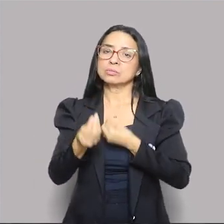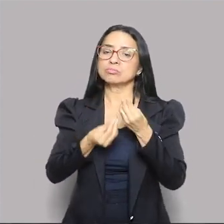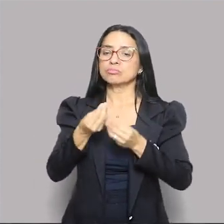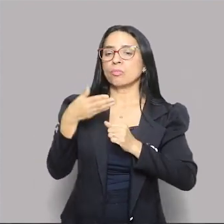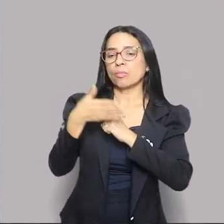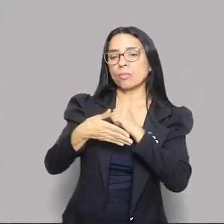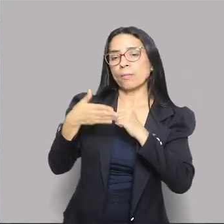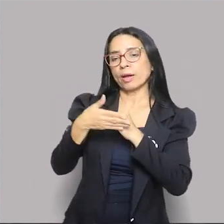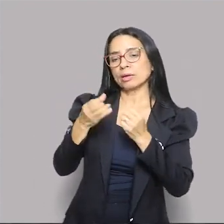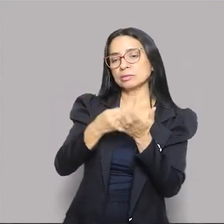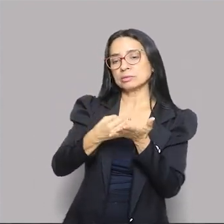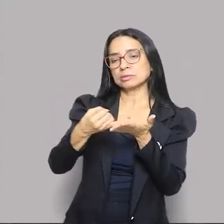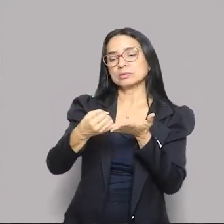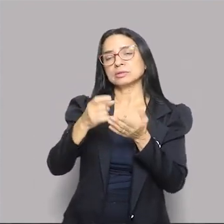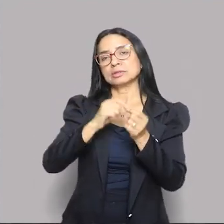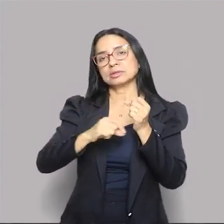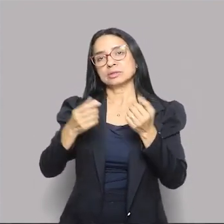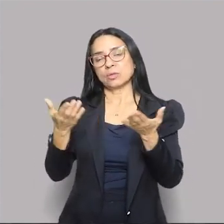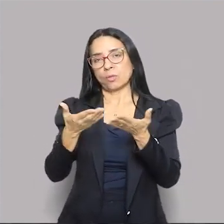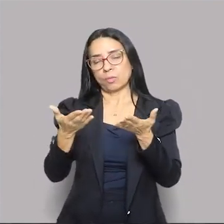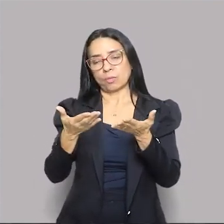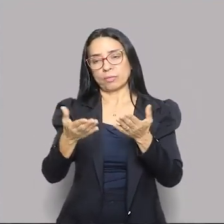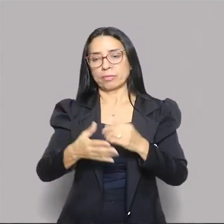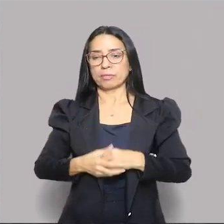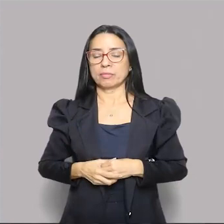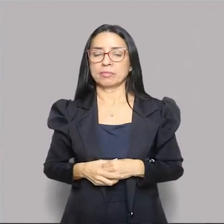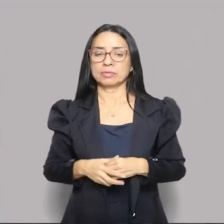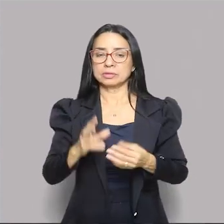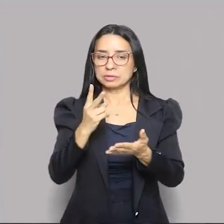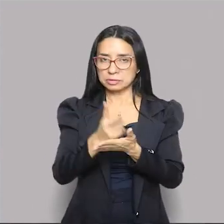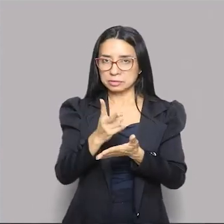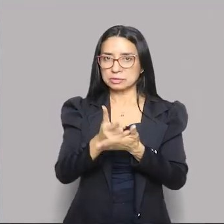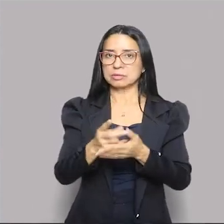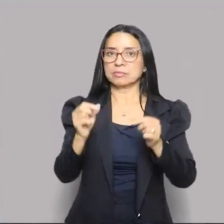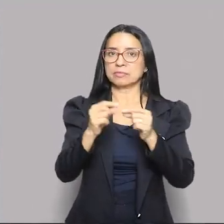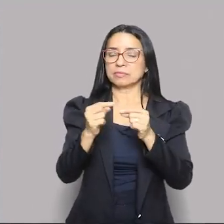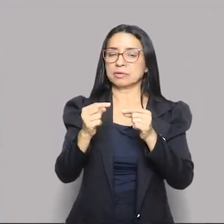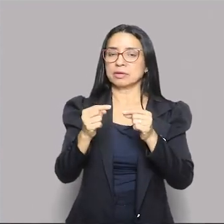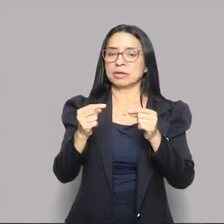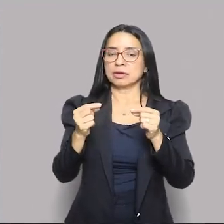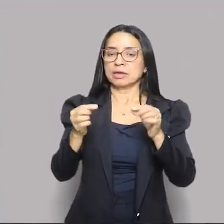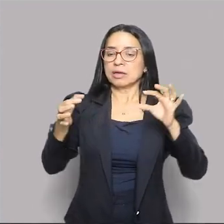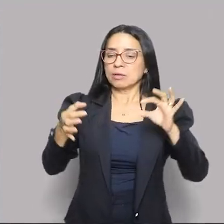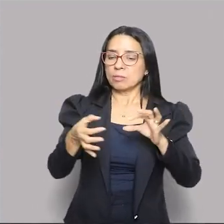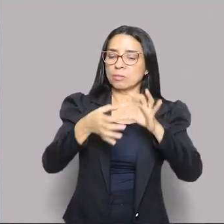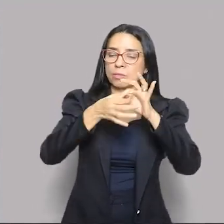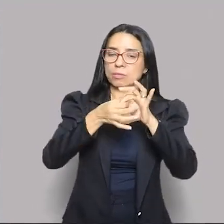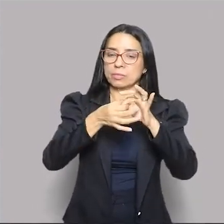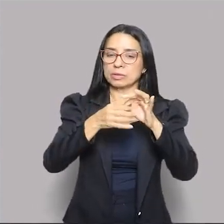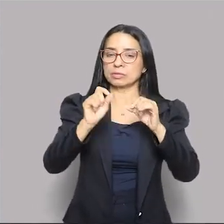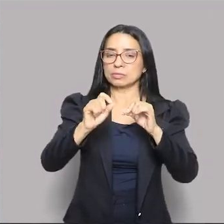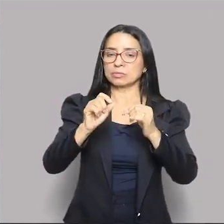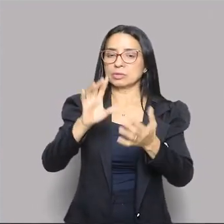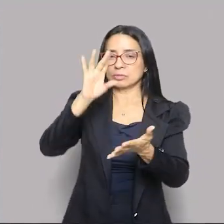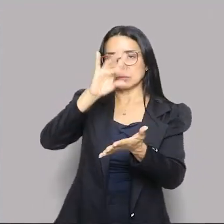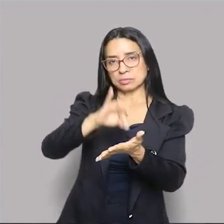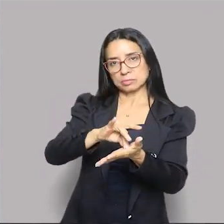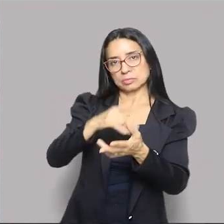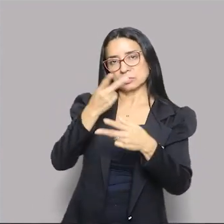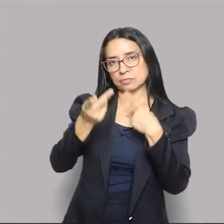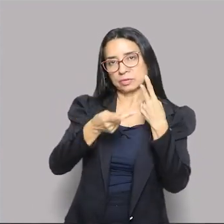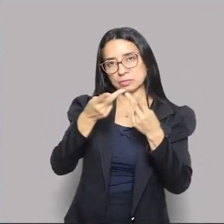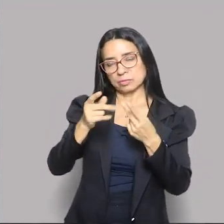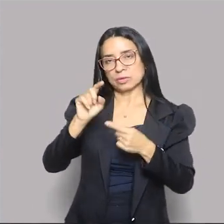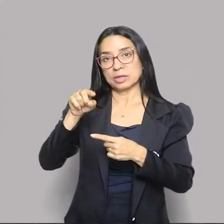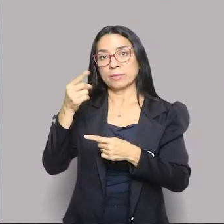base esse princípio nos dias atuais, né? Sempre fazendo a ponte do que o legitimador disse e do que eu vou